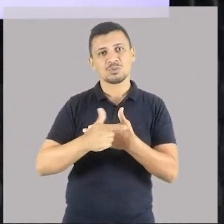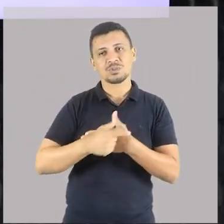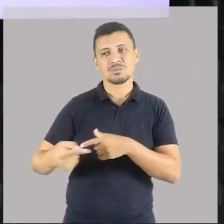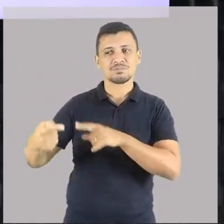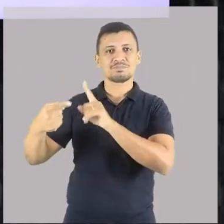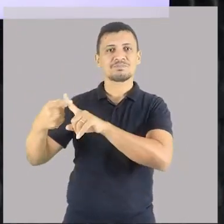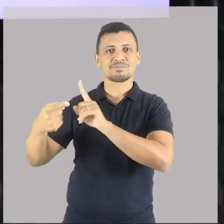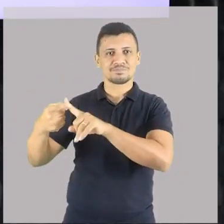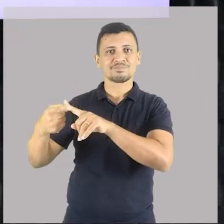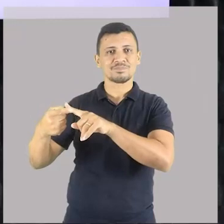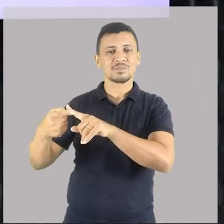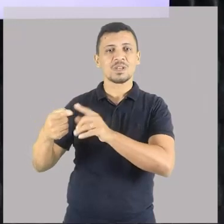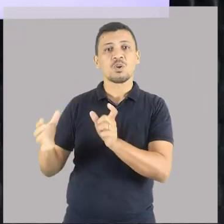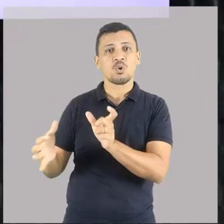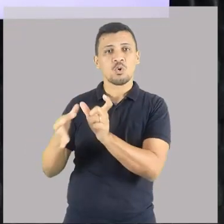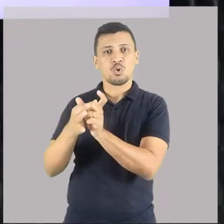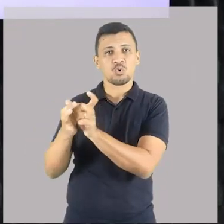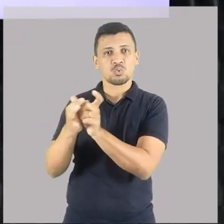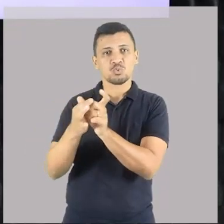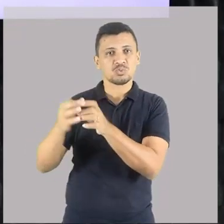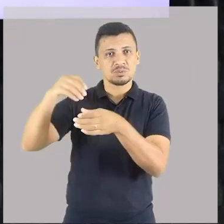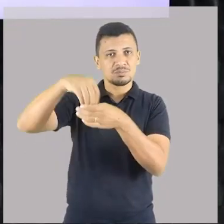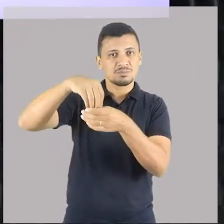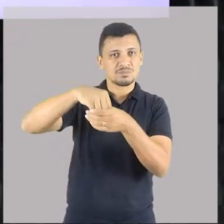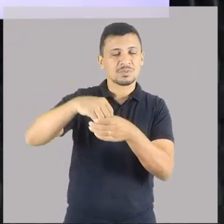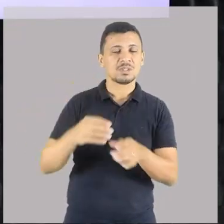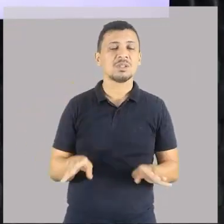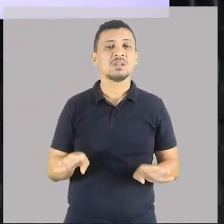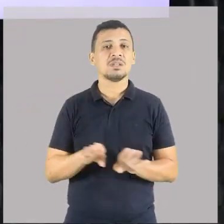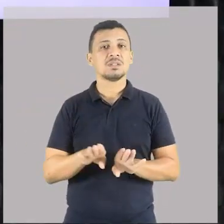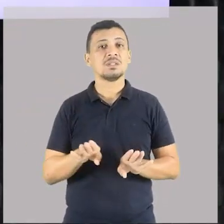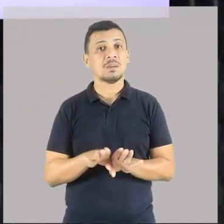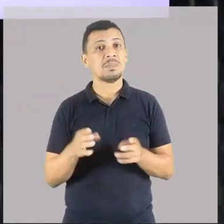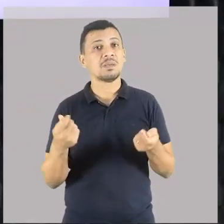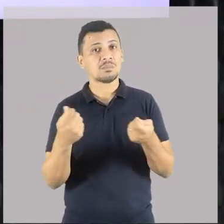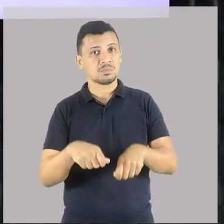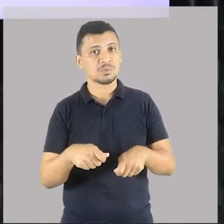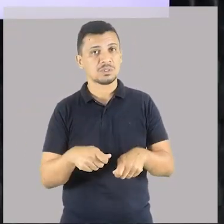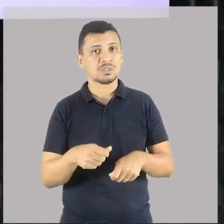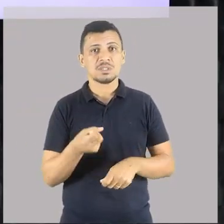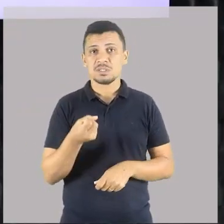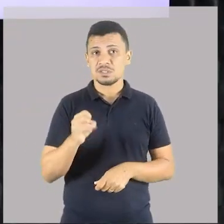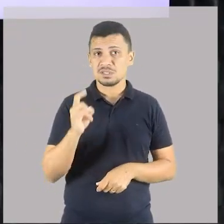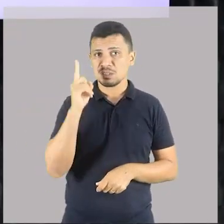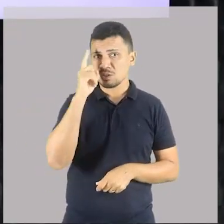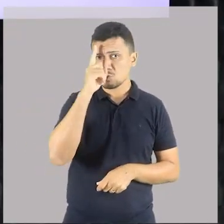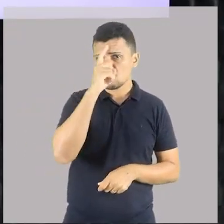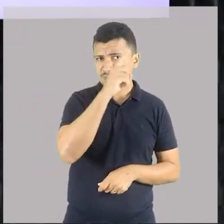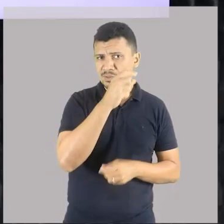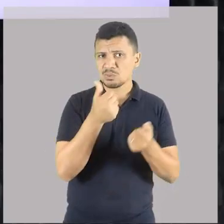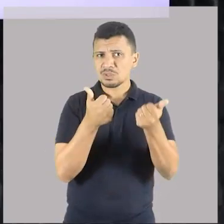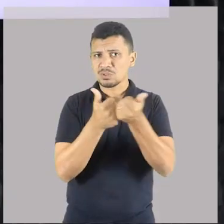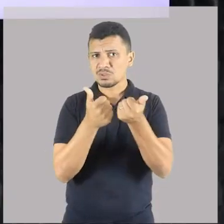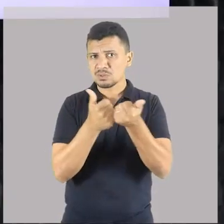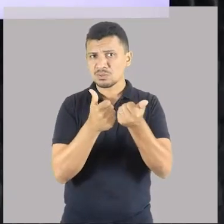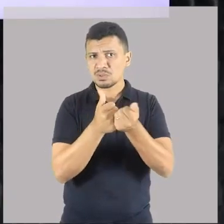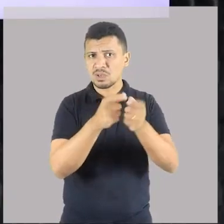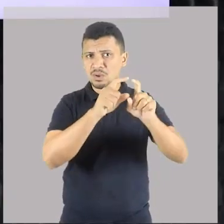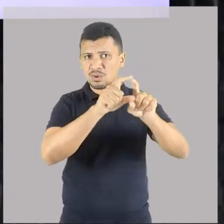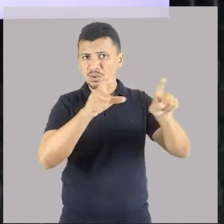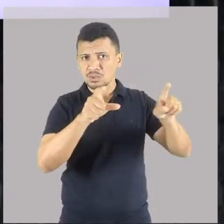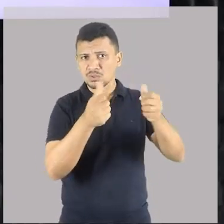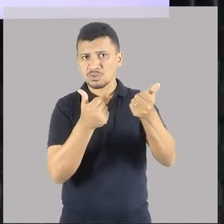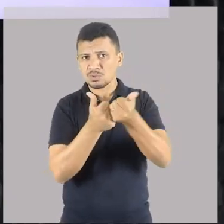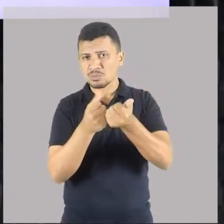integrante, tá? Uma possibilidade também, se você tiver dificuldade de substituir a oração toda pelo